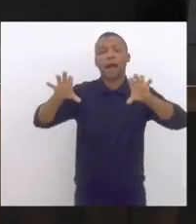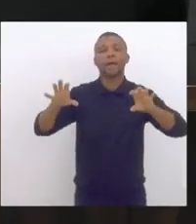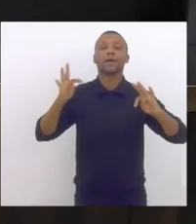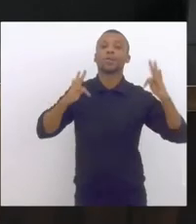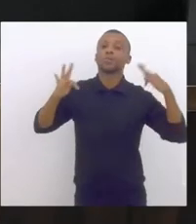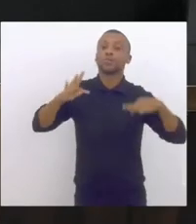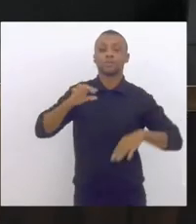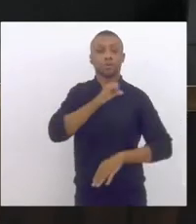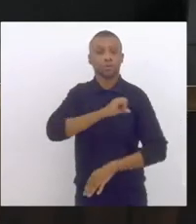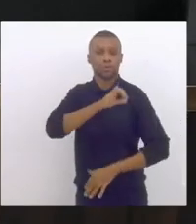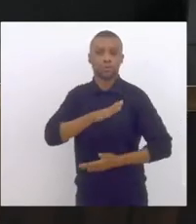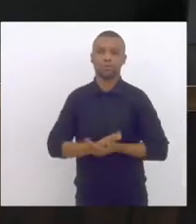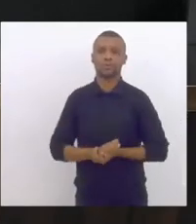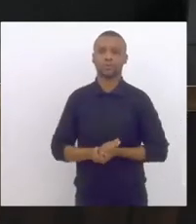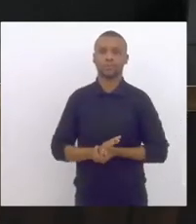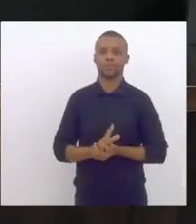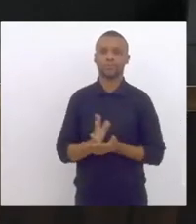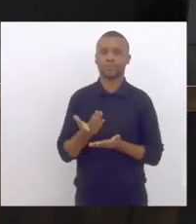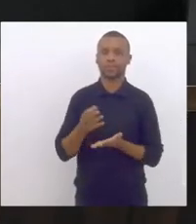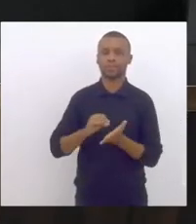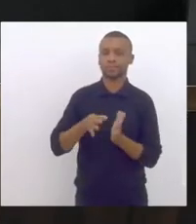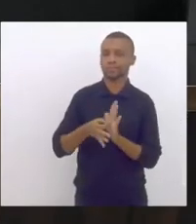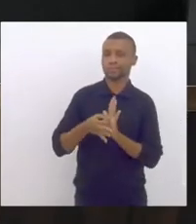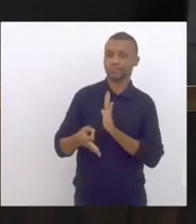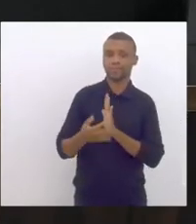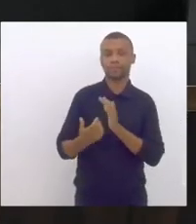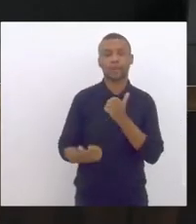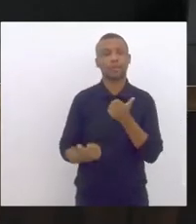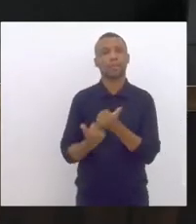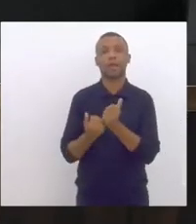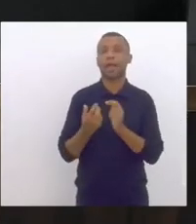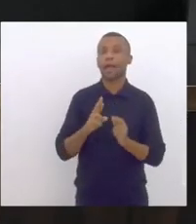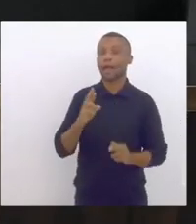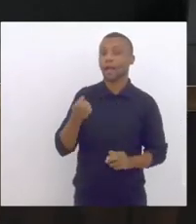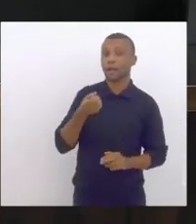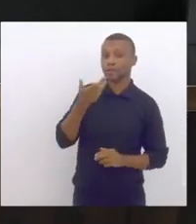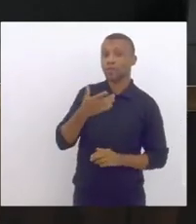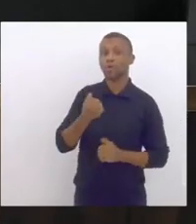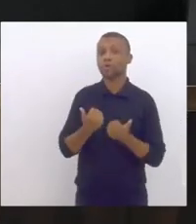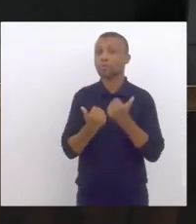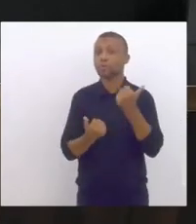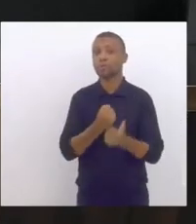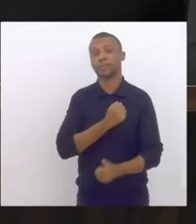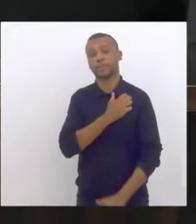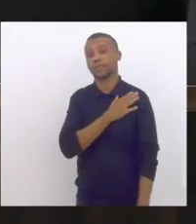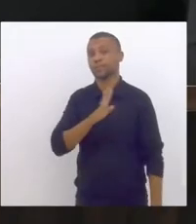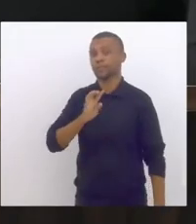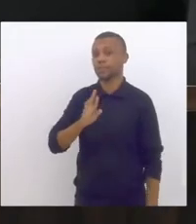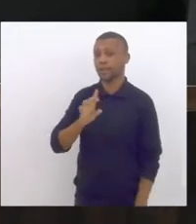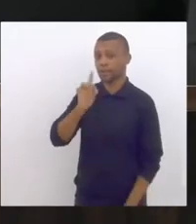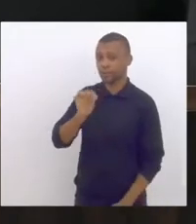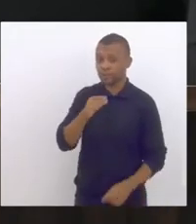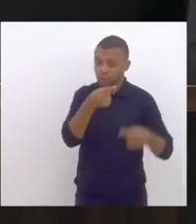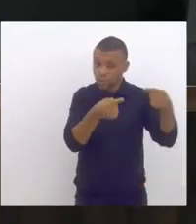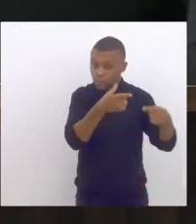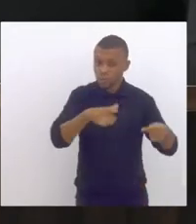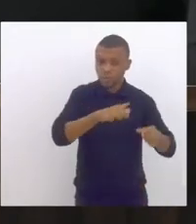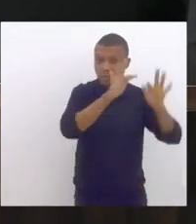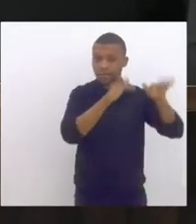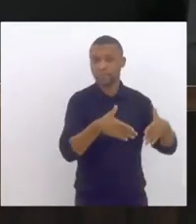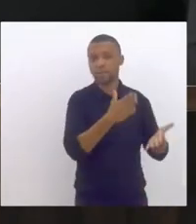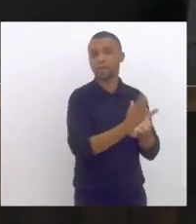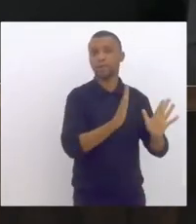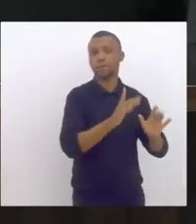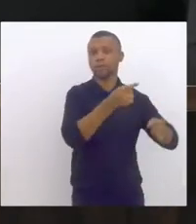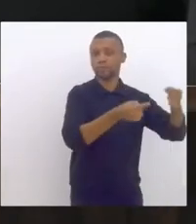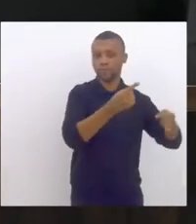da Comissão de Indicações Legislativas, favorável, relator, deputado, subtenente Bernardo. Em discussão, não havendo que queira discutir, encerra a discussão, em votação, senhores que